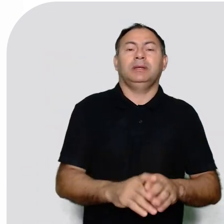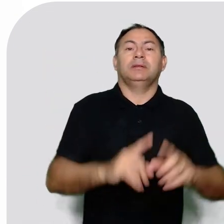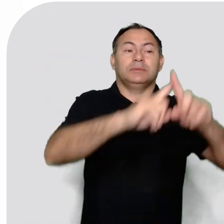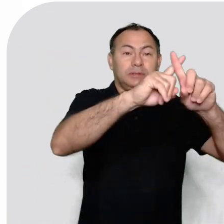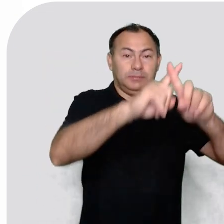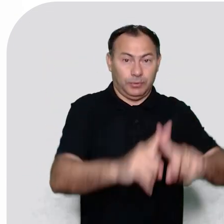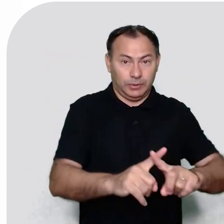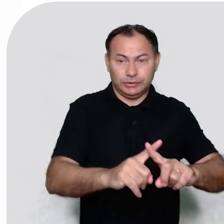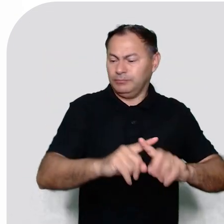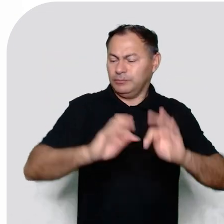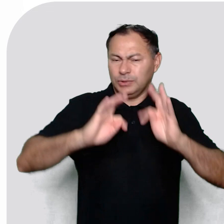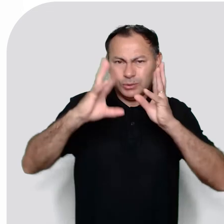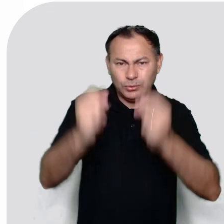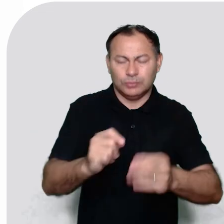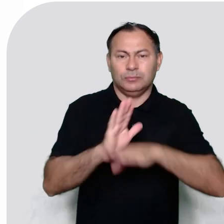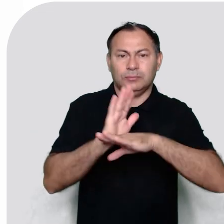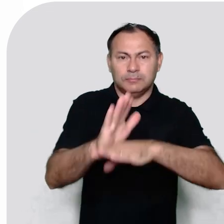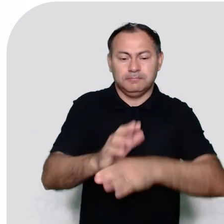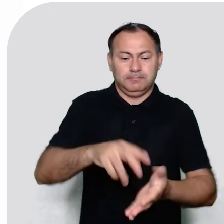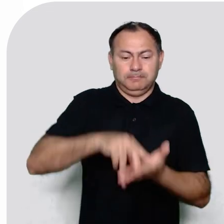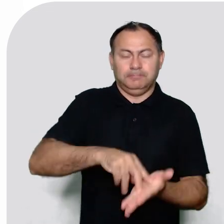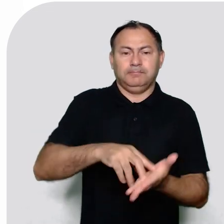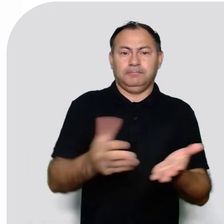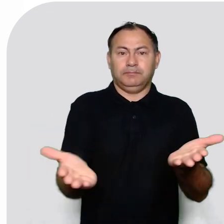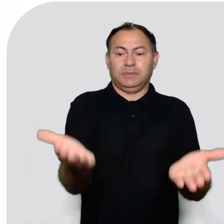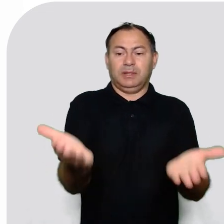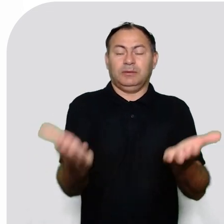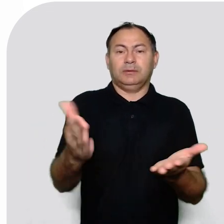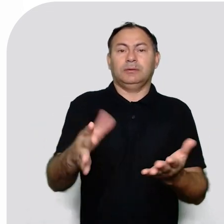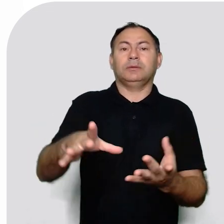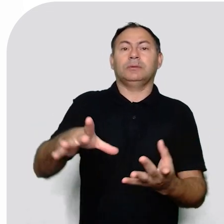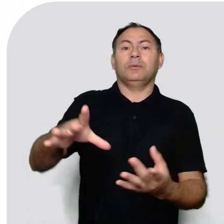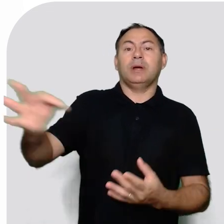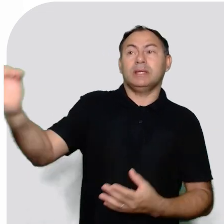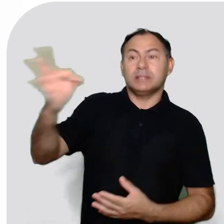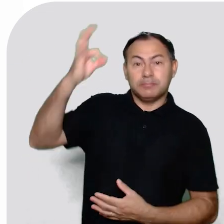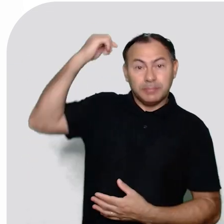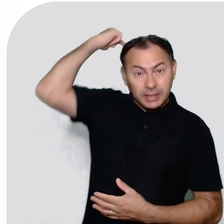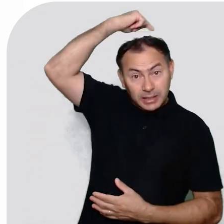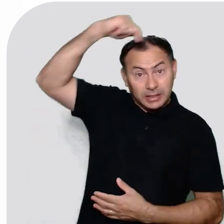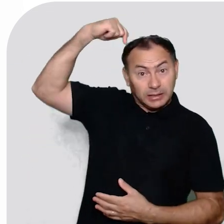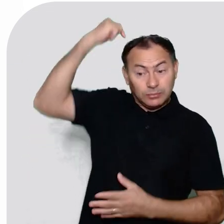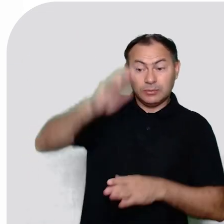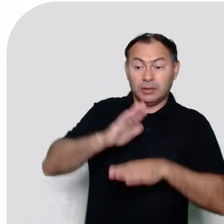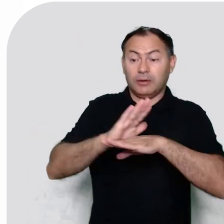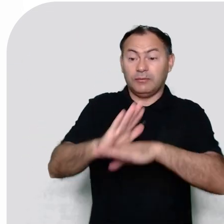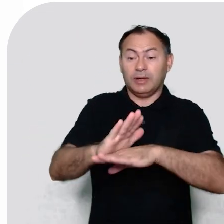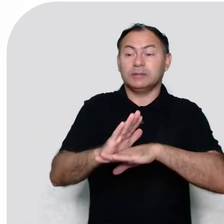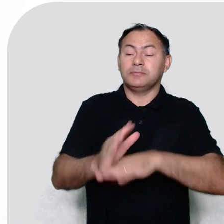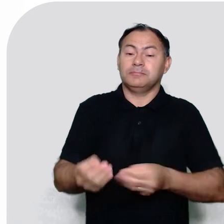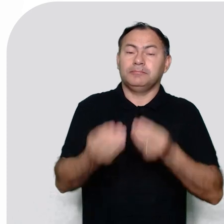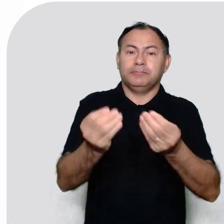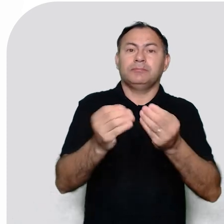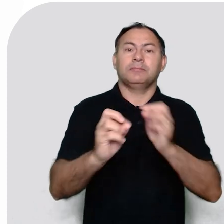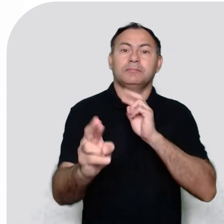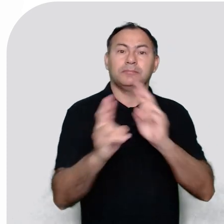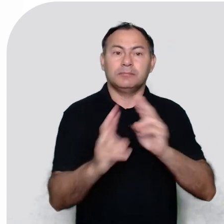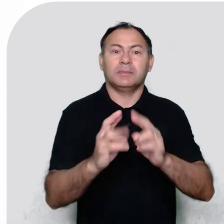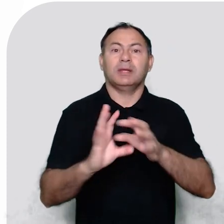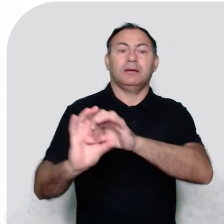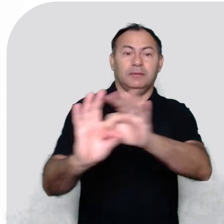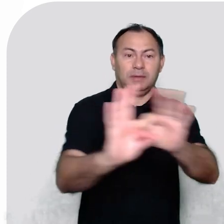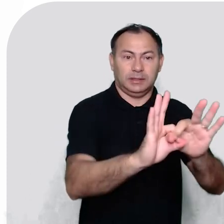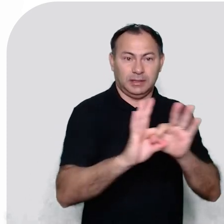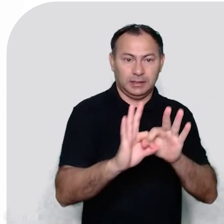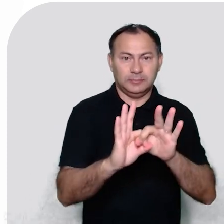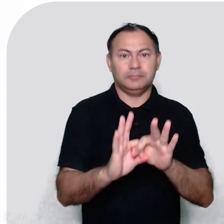esportes. Tudo que contribui para manter o equilíbrio do espírito e oferece ajuda no estabelecimento de relações